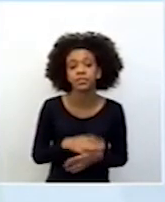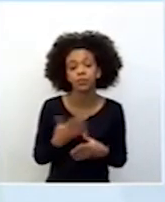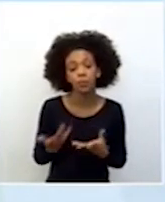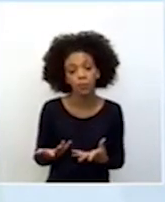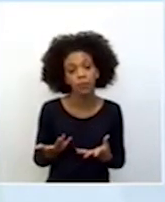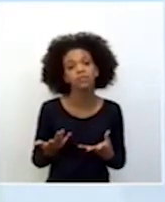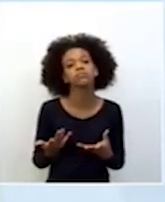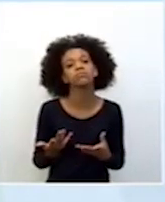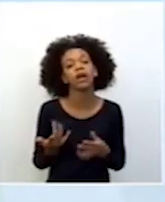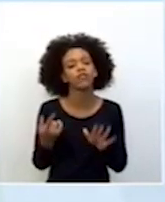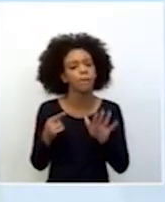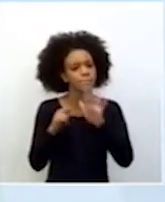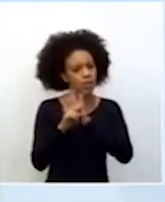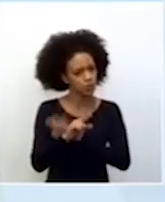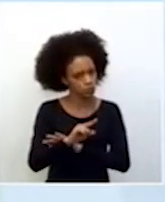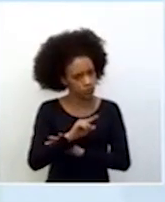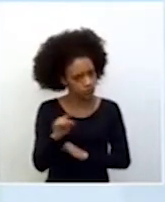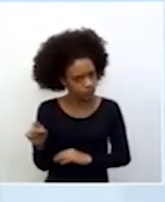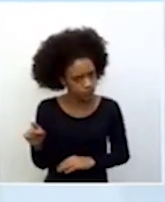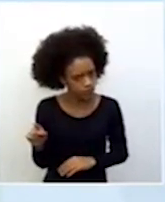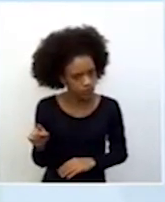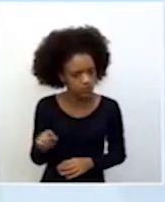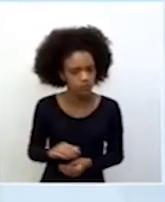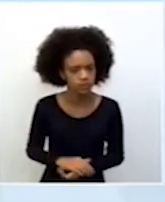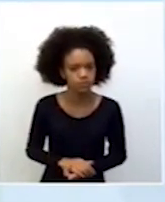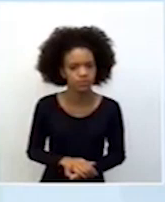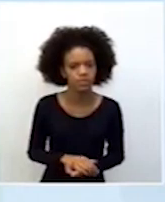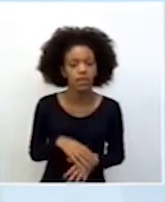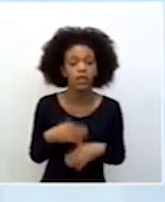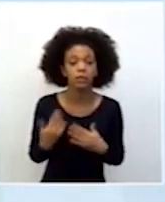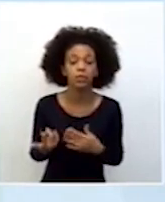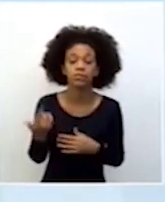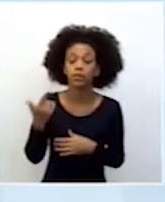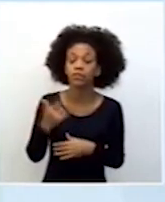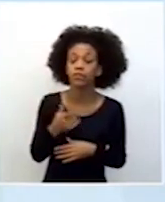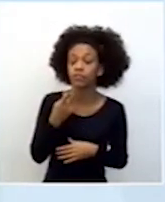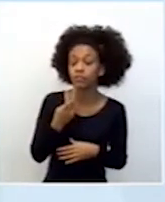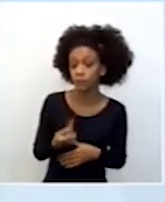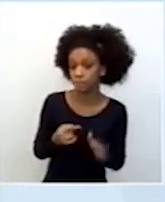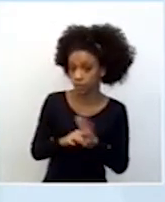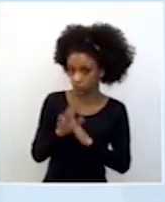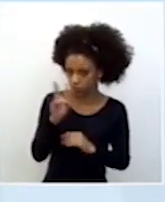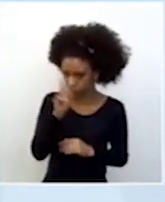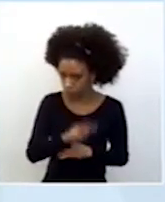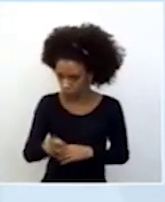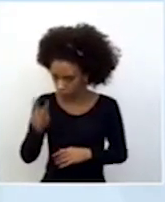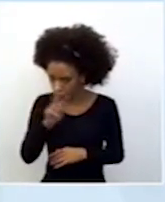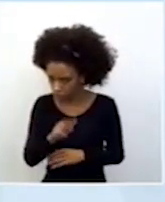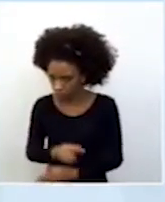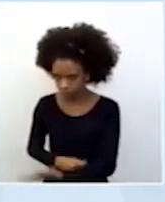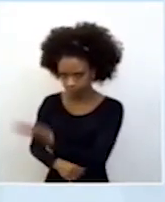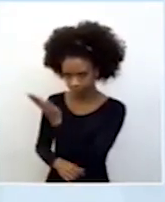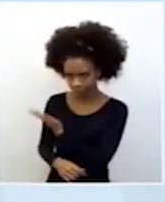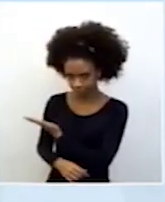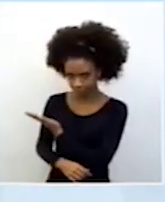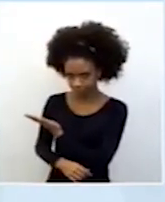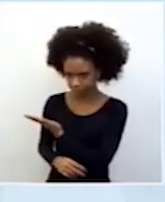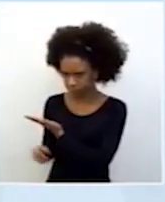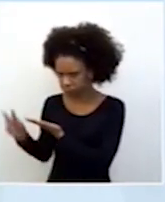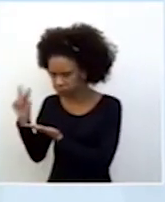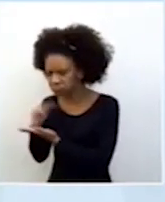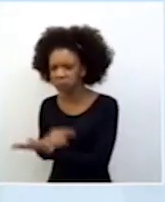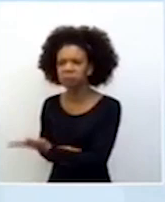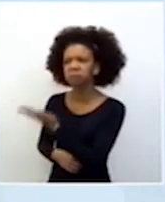fazer novamente a pergunta. Isso, então enquanto a professora repete a pergunta, olhem a imagem. Olha a imagem, né? Que